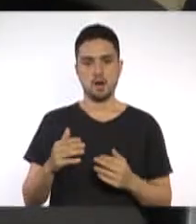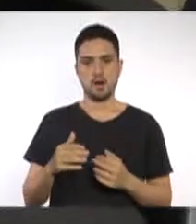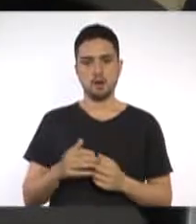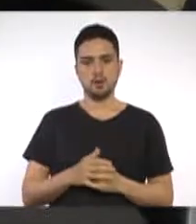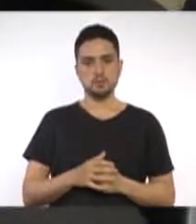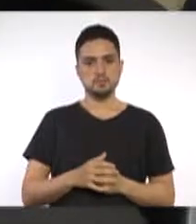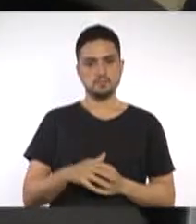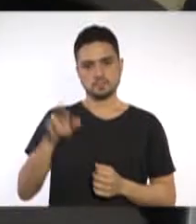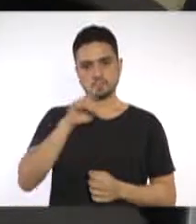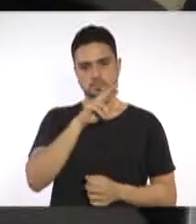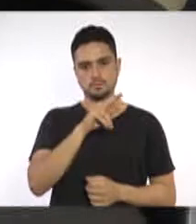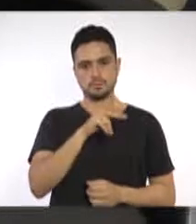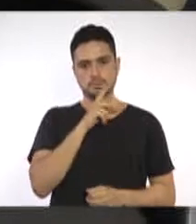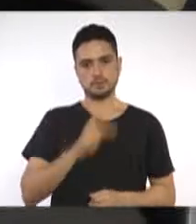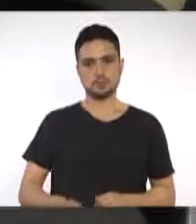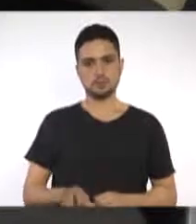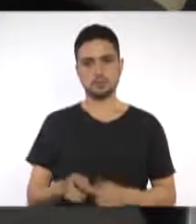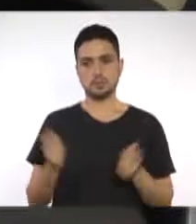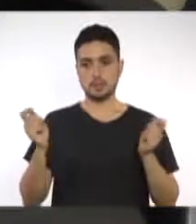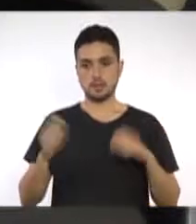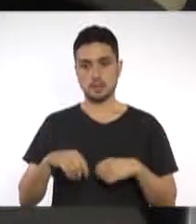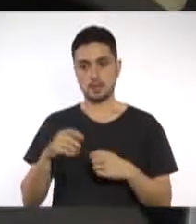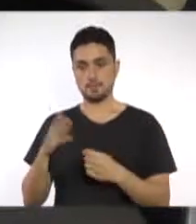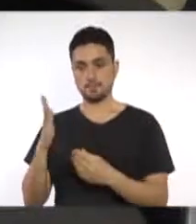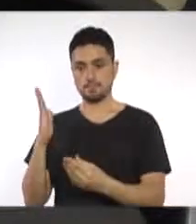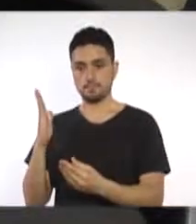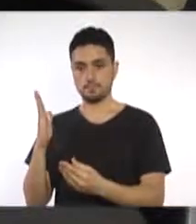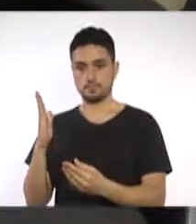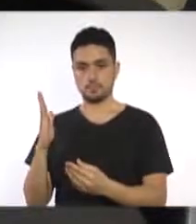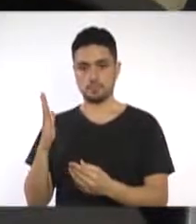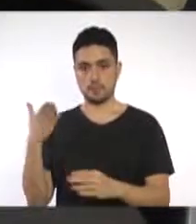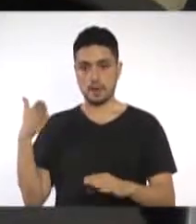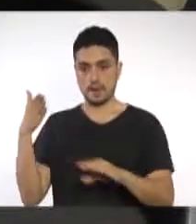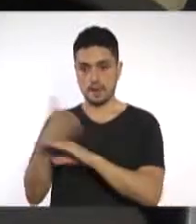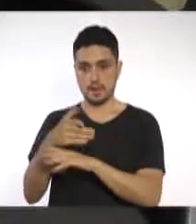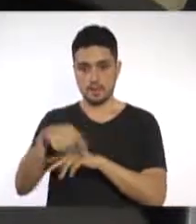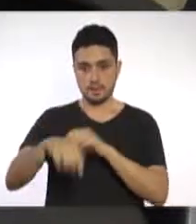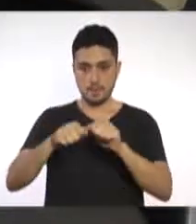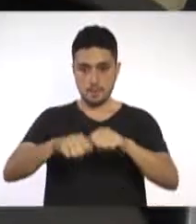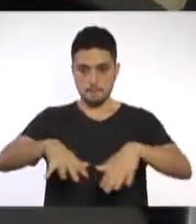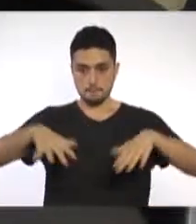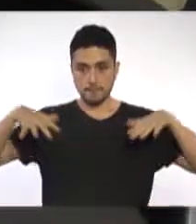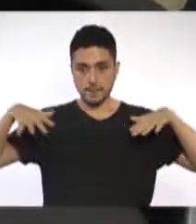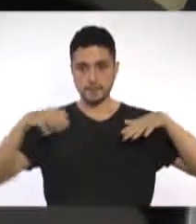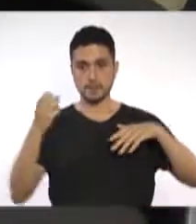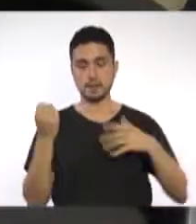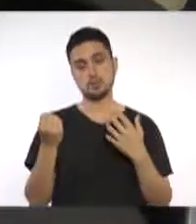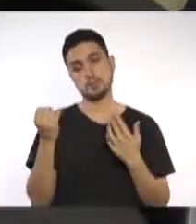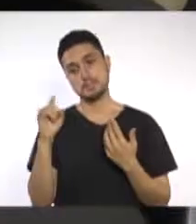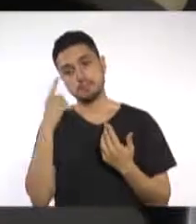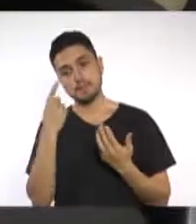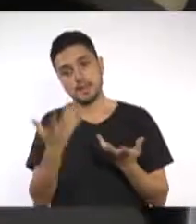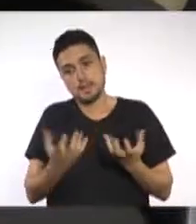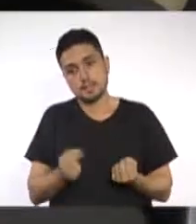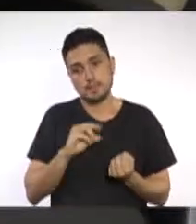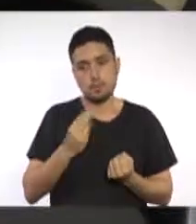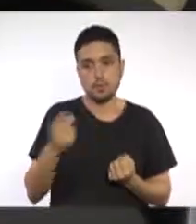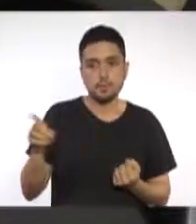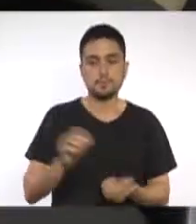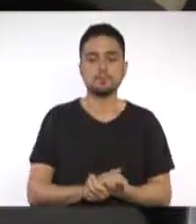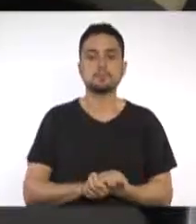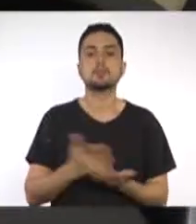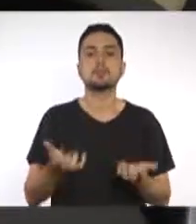com o direito de recurso ao plenário no caso de deferimento. O que eu quero dizer com isso? Primeiro, o presidente da Assembleia